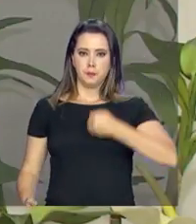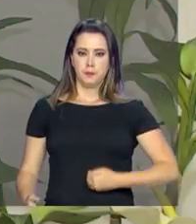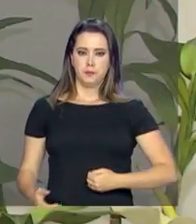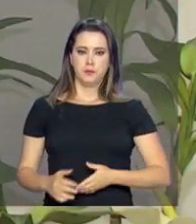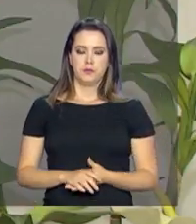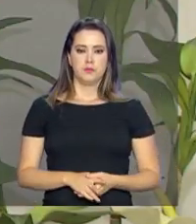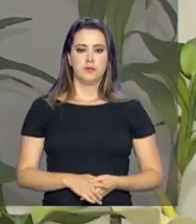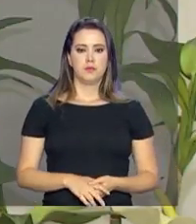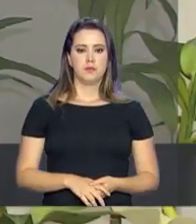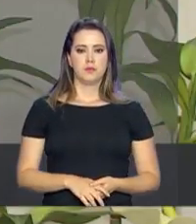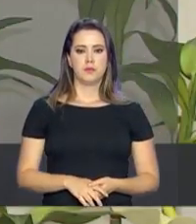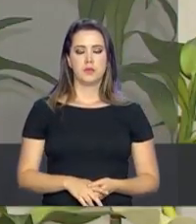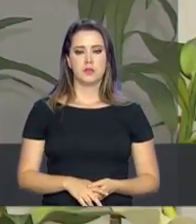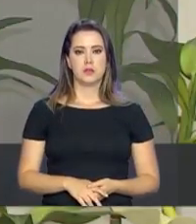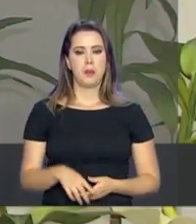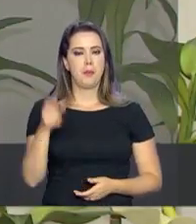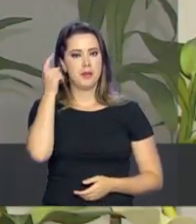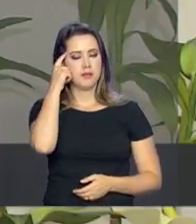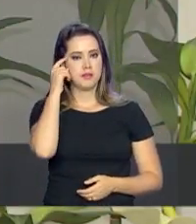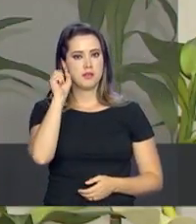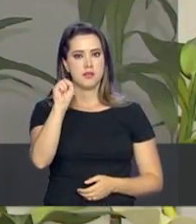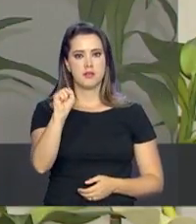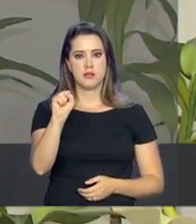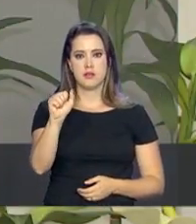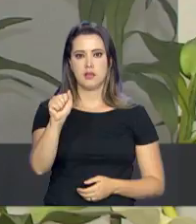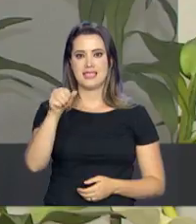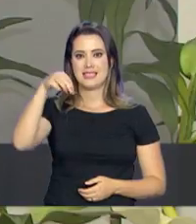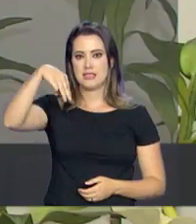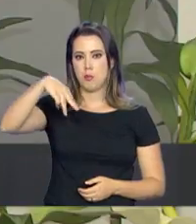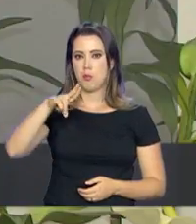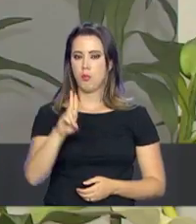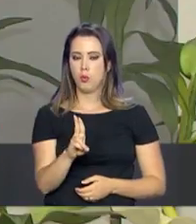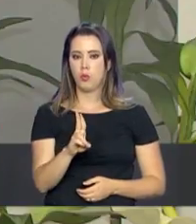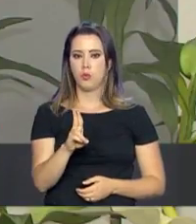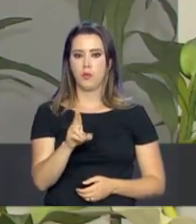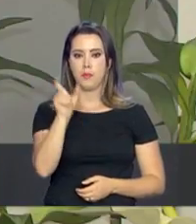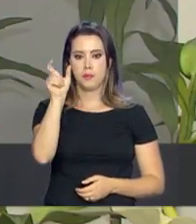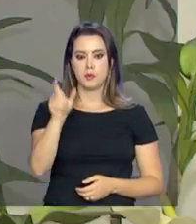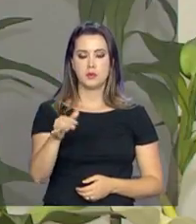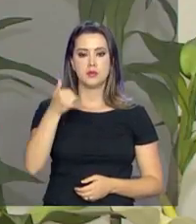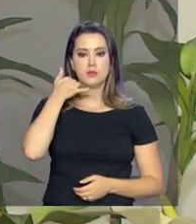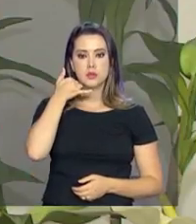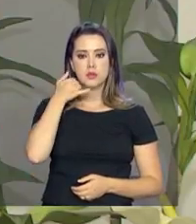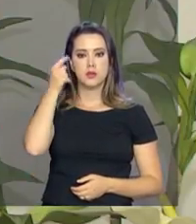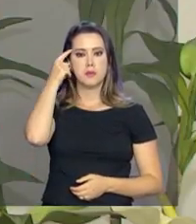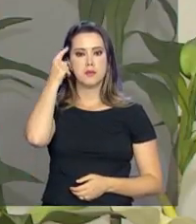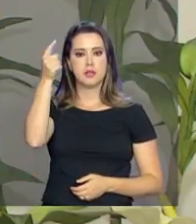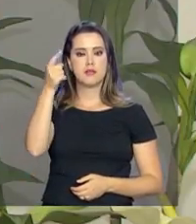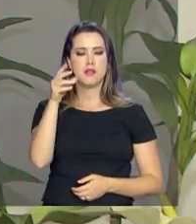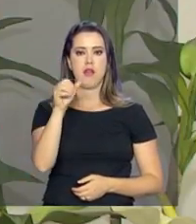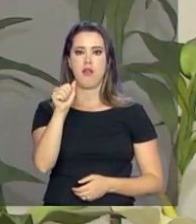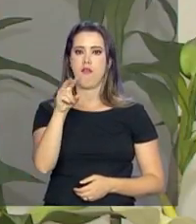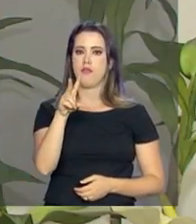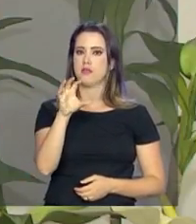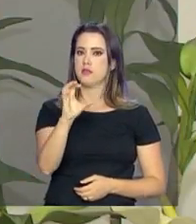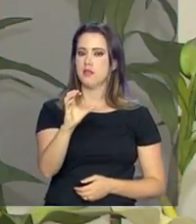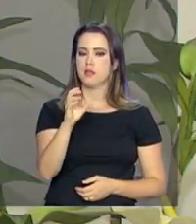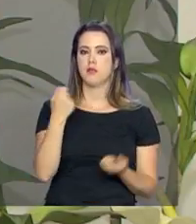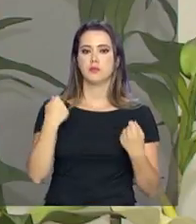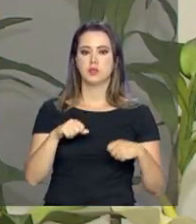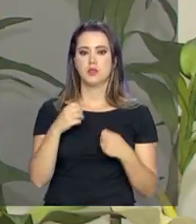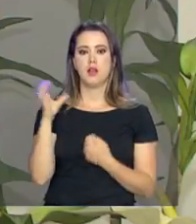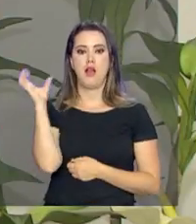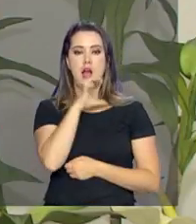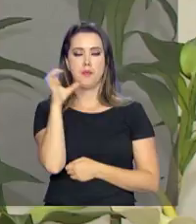na palavra samu que é quem a gente deve ligar na hora que tiver pensando num avc a gente